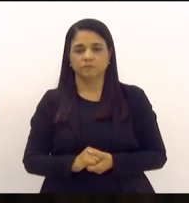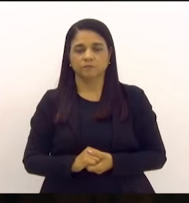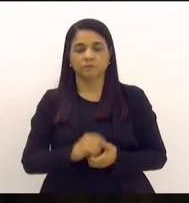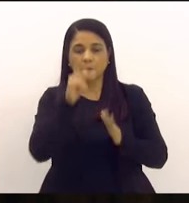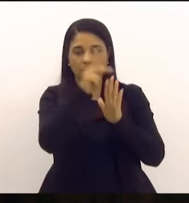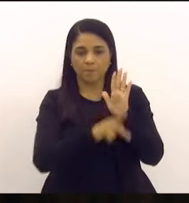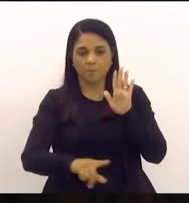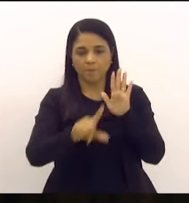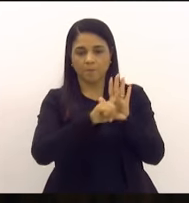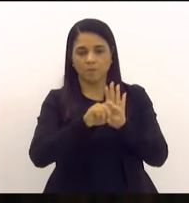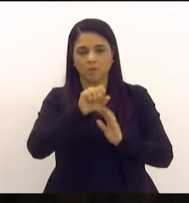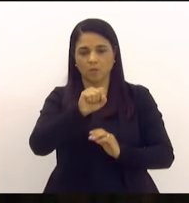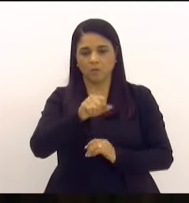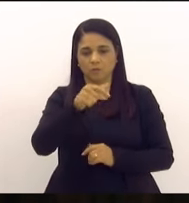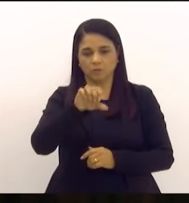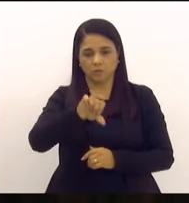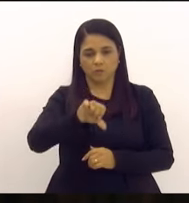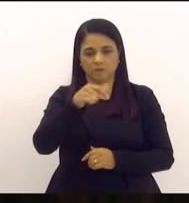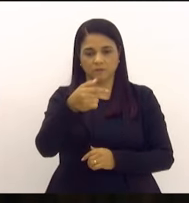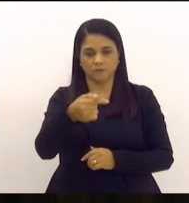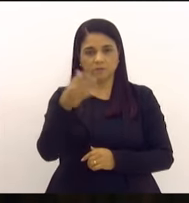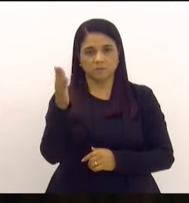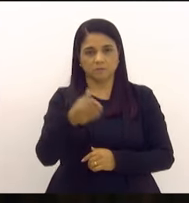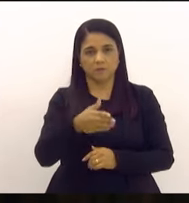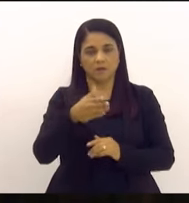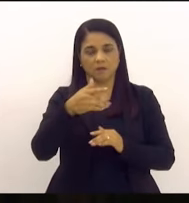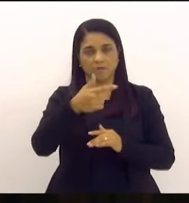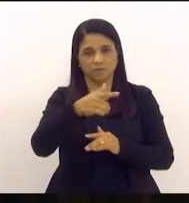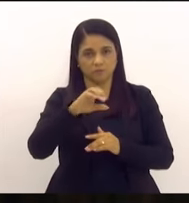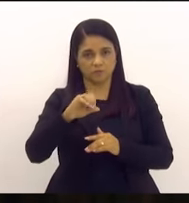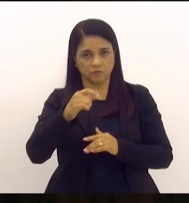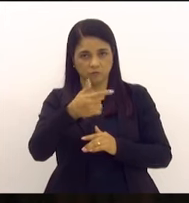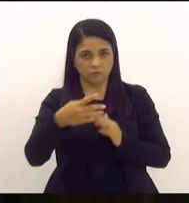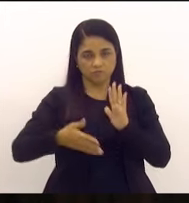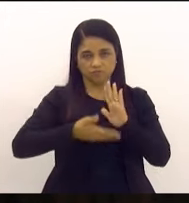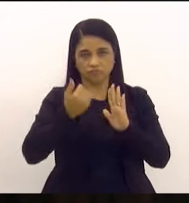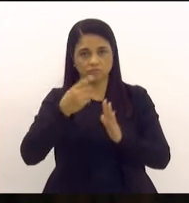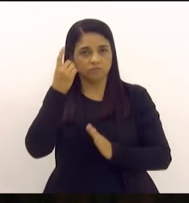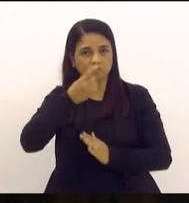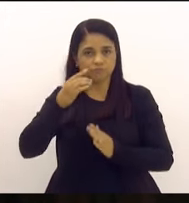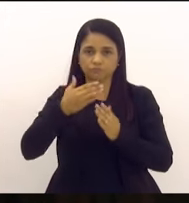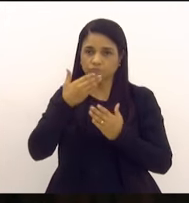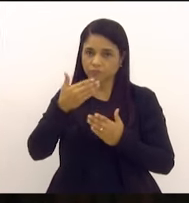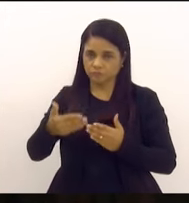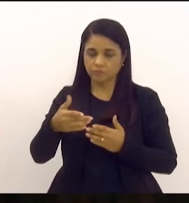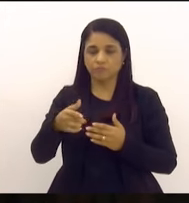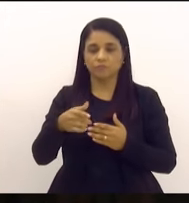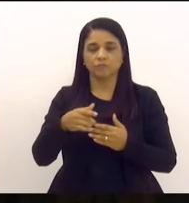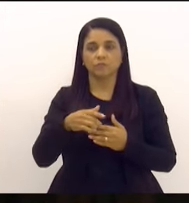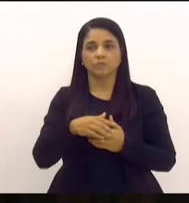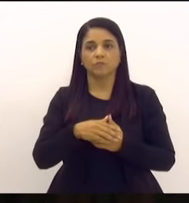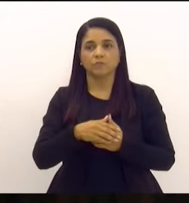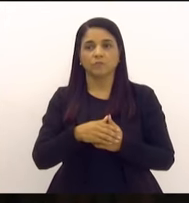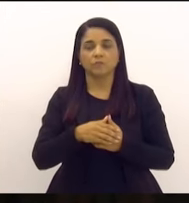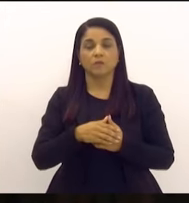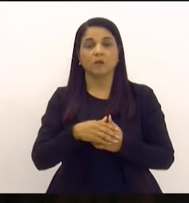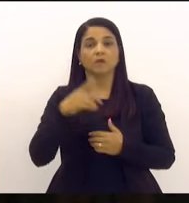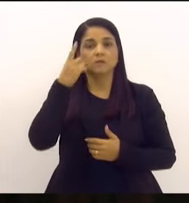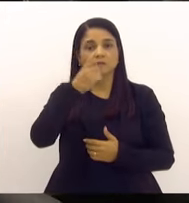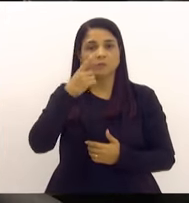Próximo projeto, 897, retirado a pedido da autora. Anuncio em primeira... Deputado